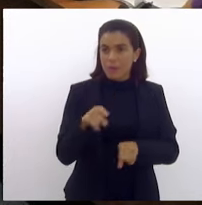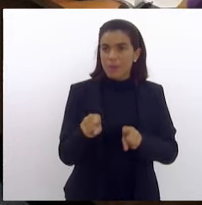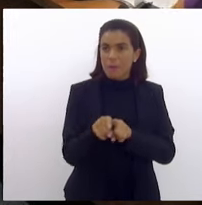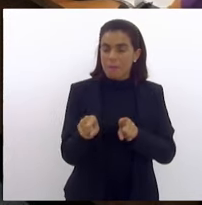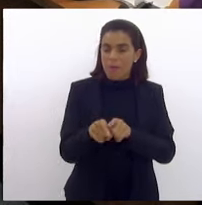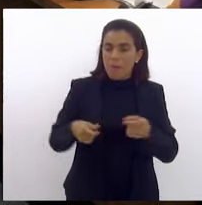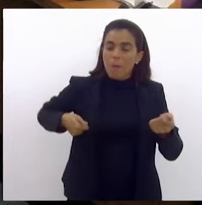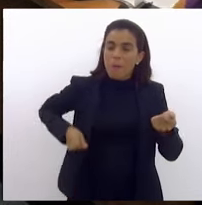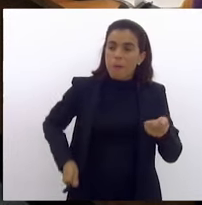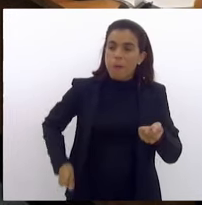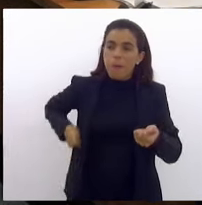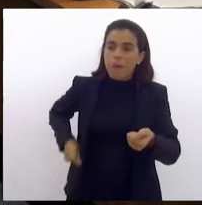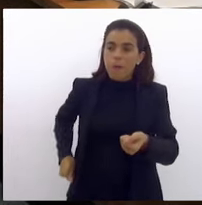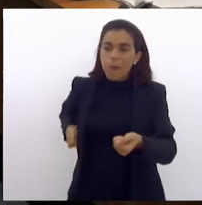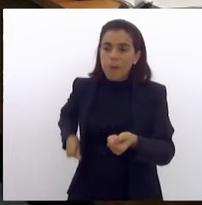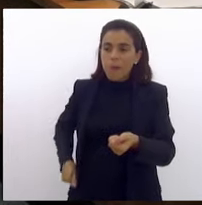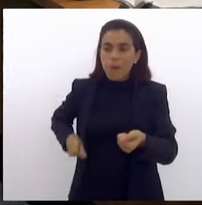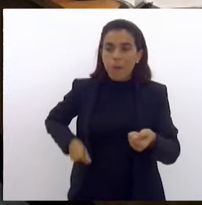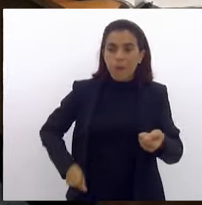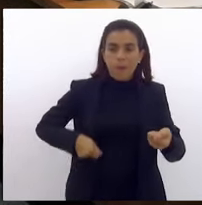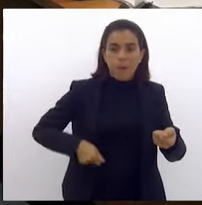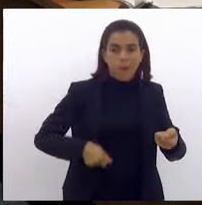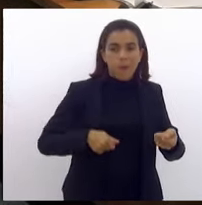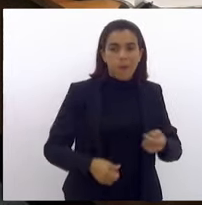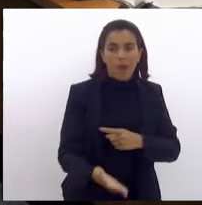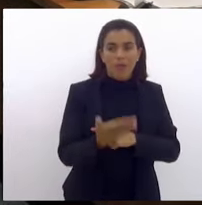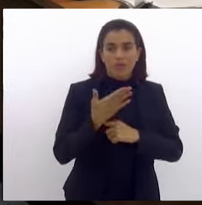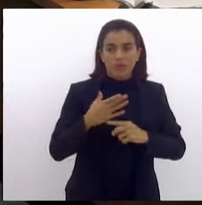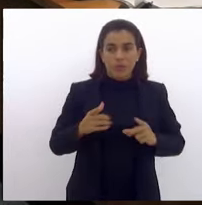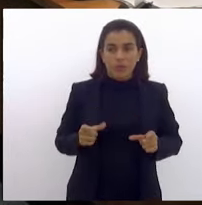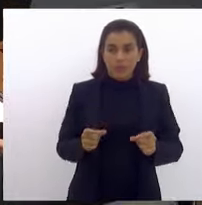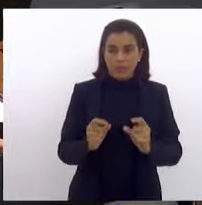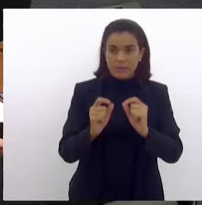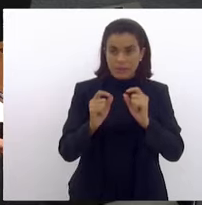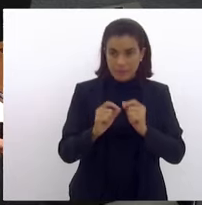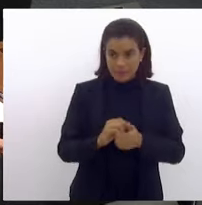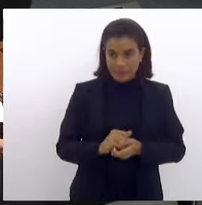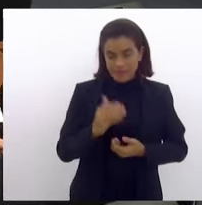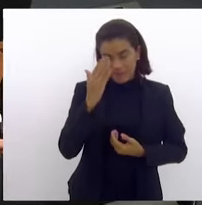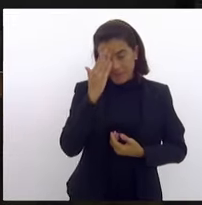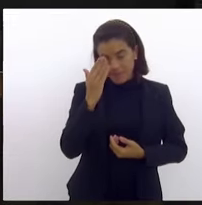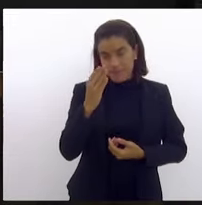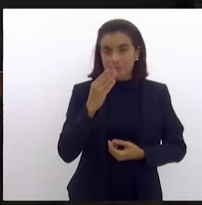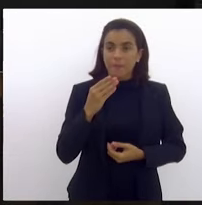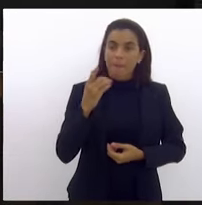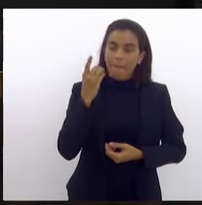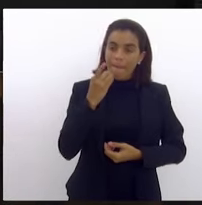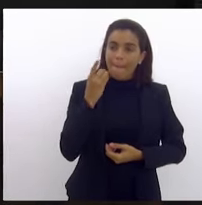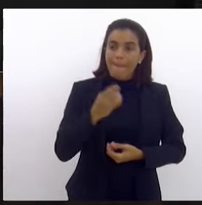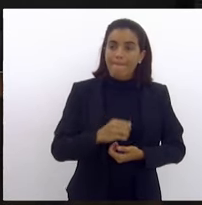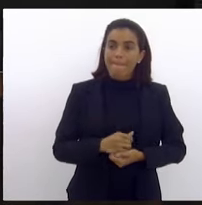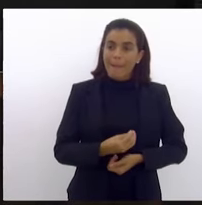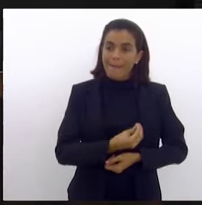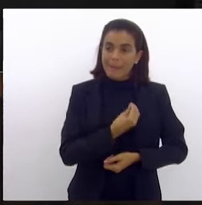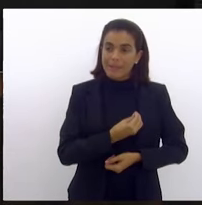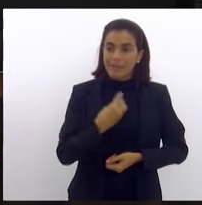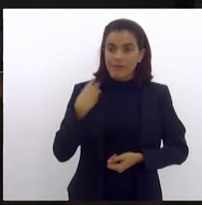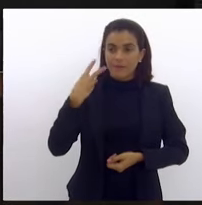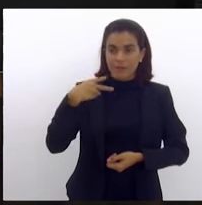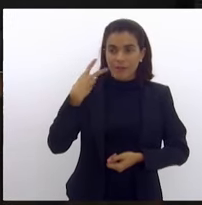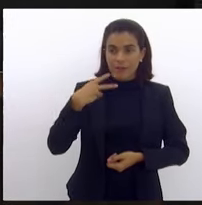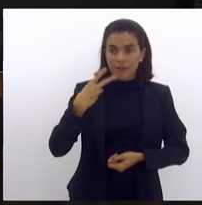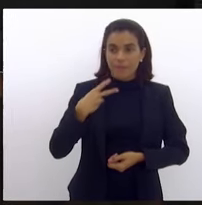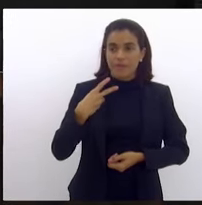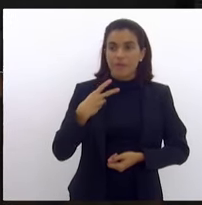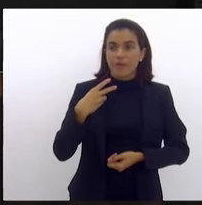agrotóxicos reconhecidamente cancerígenos. Obrigado, deputado Mink. Gostaria de registrar a presença do vereador João